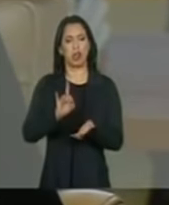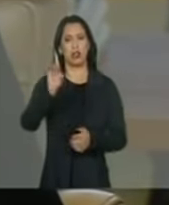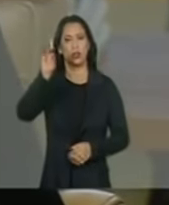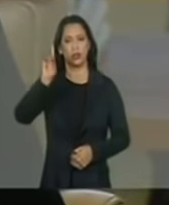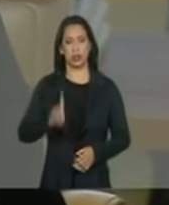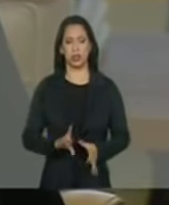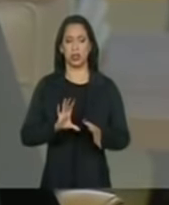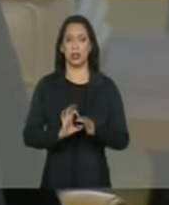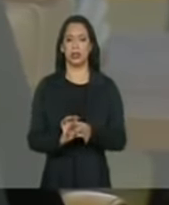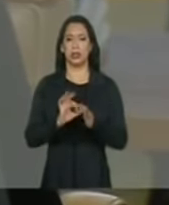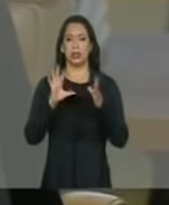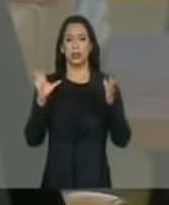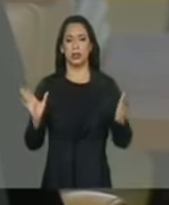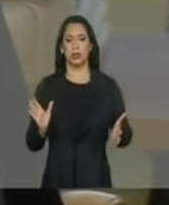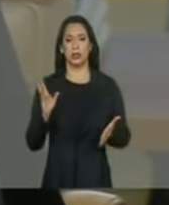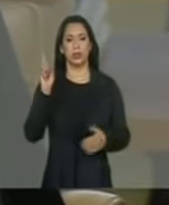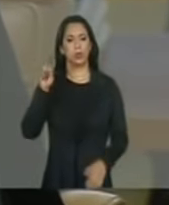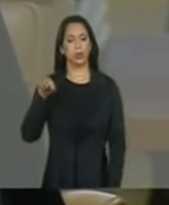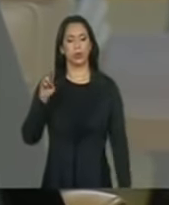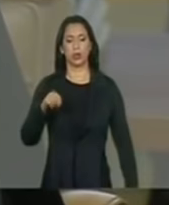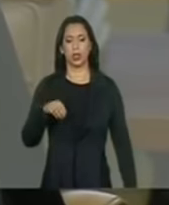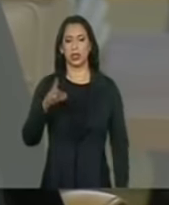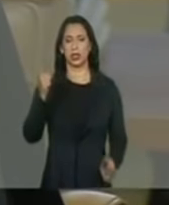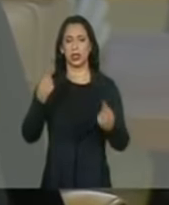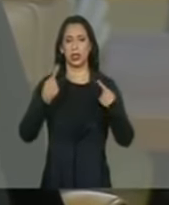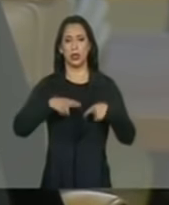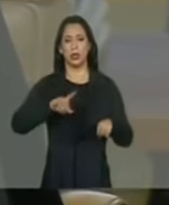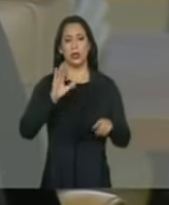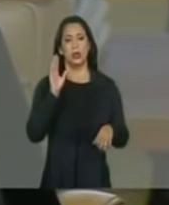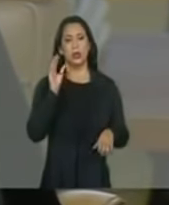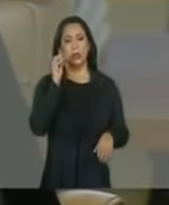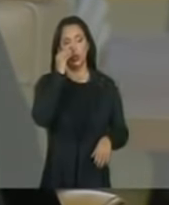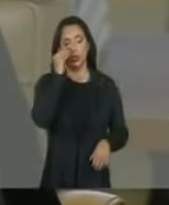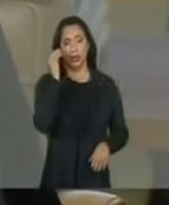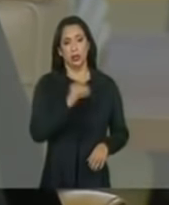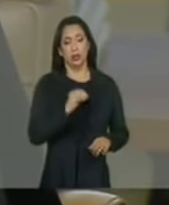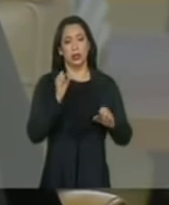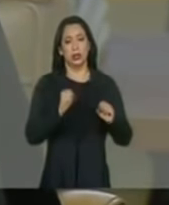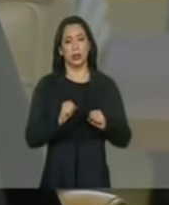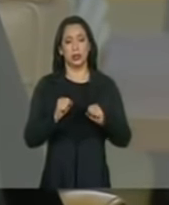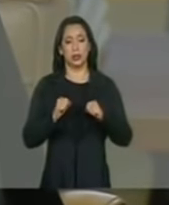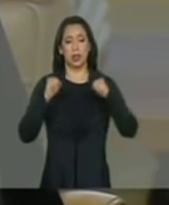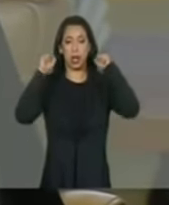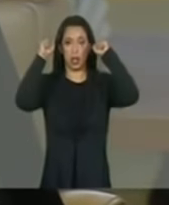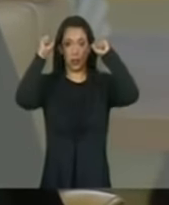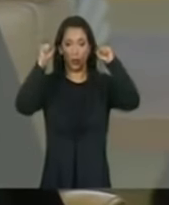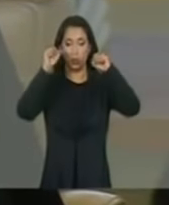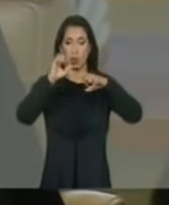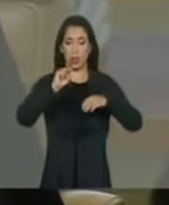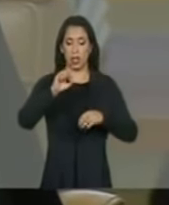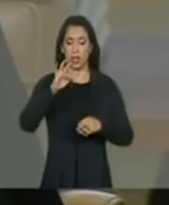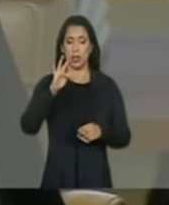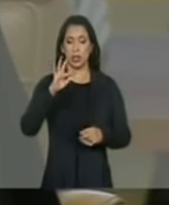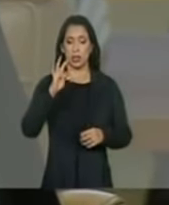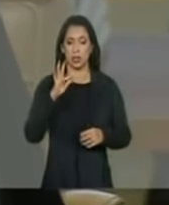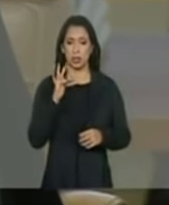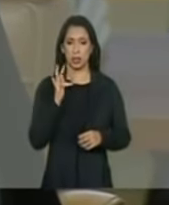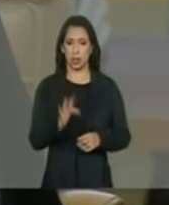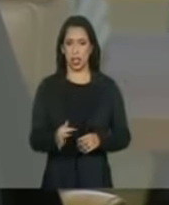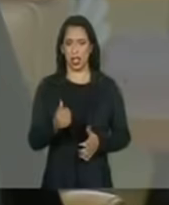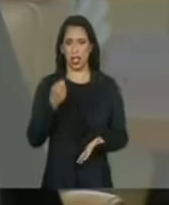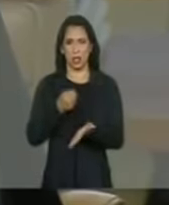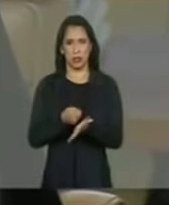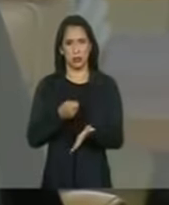liberdades jamais serão ofendidos ao supremo tribunal federal e um de tarefa tarefa